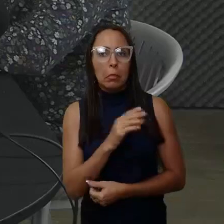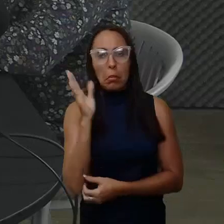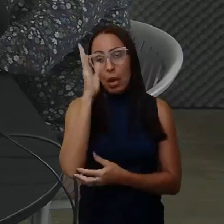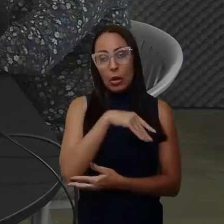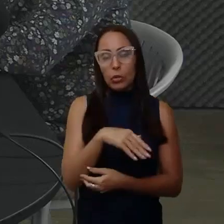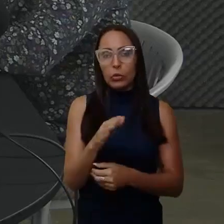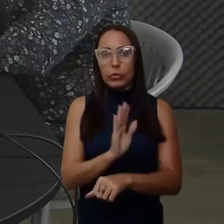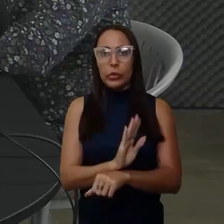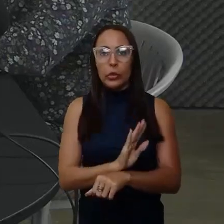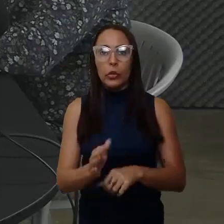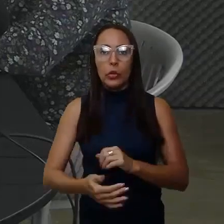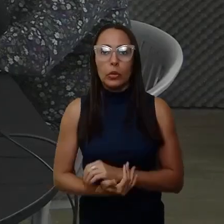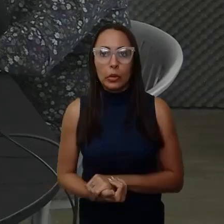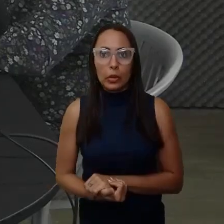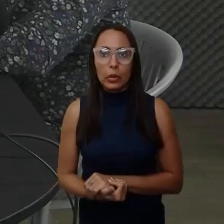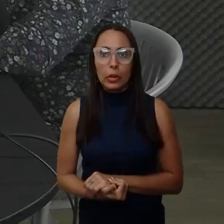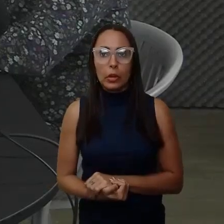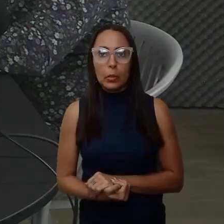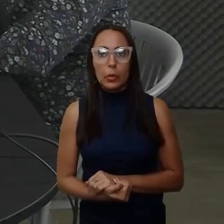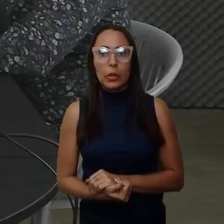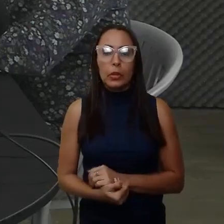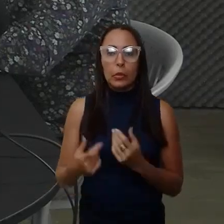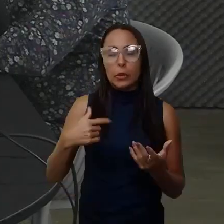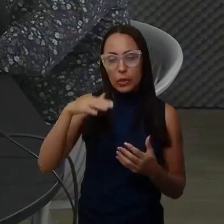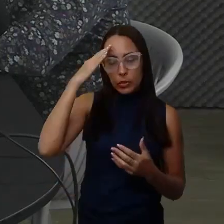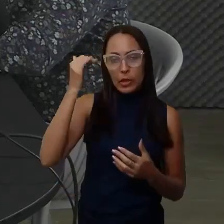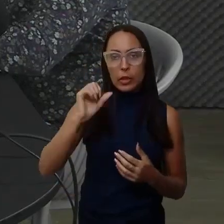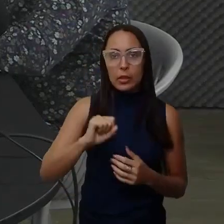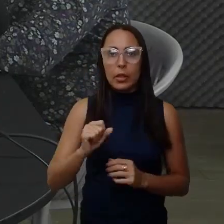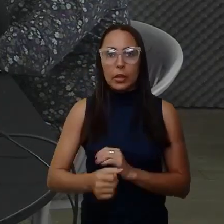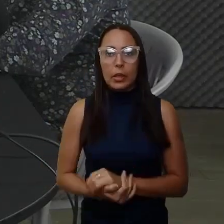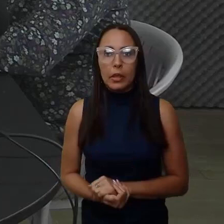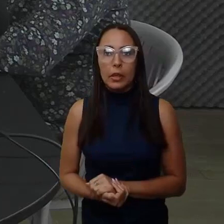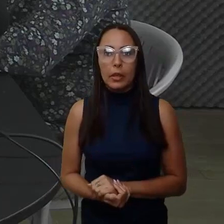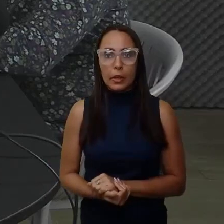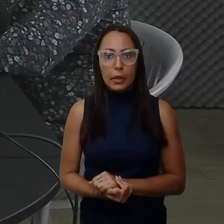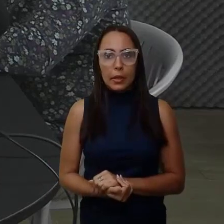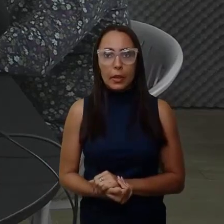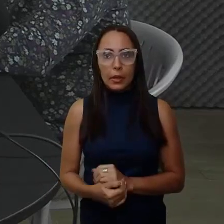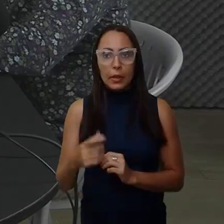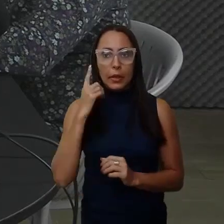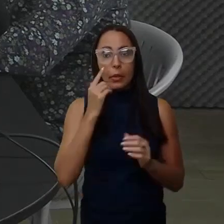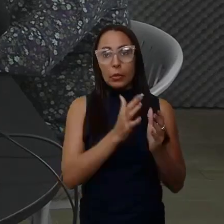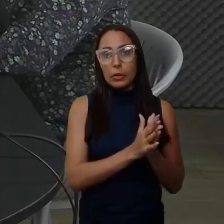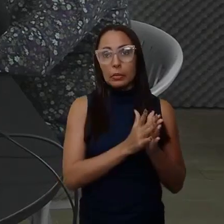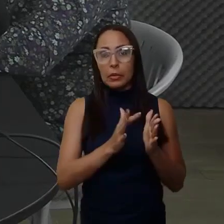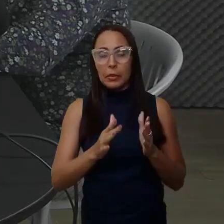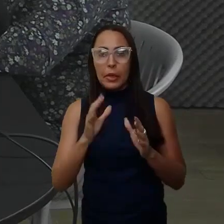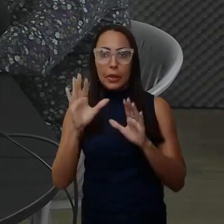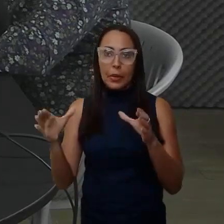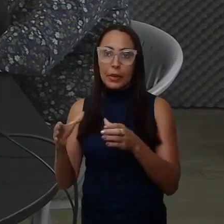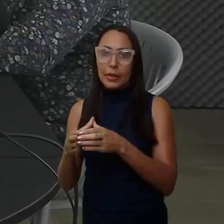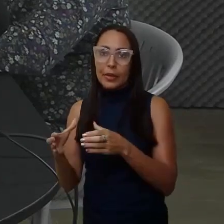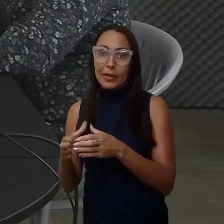filme, mal da produção, mal, porque de alguma maneira eu sei que quando aquele crédito passa, aquele monte de gente, tem uma equipe enorme ali